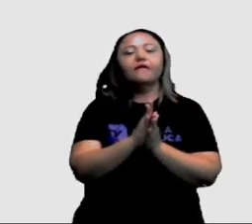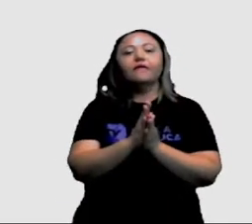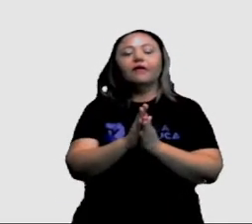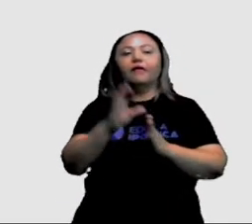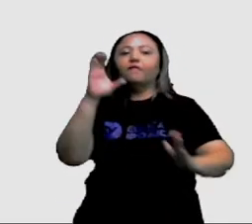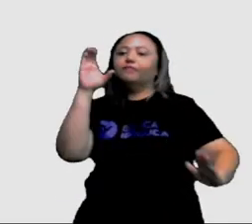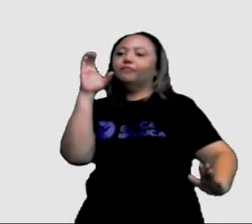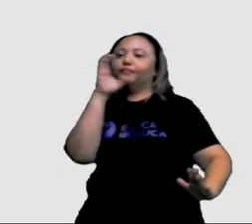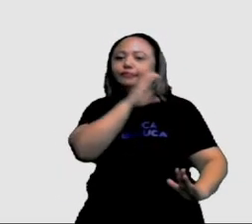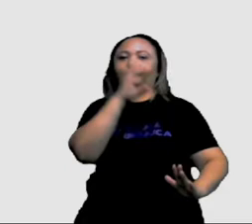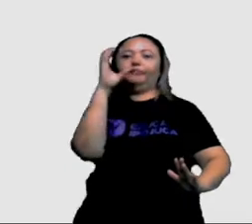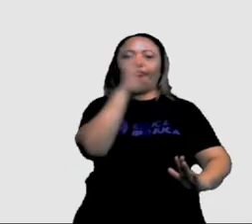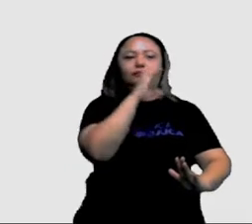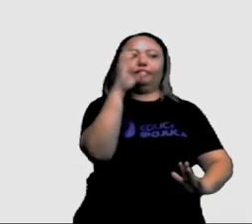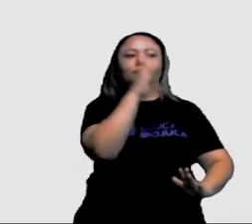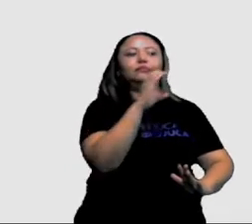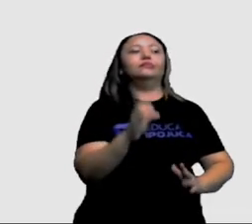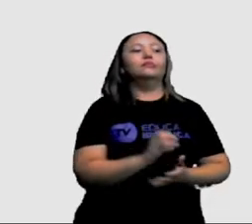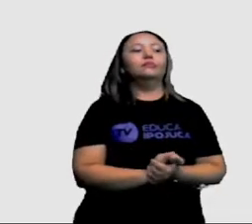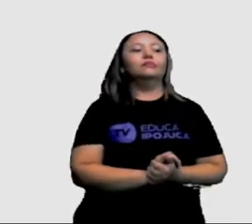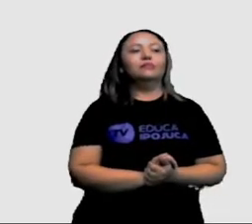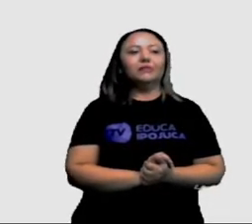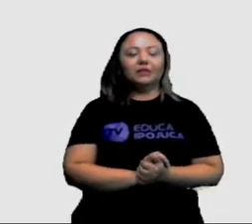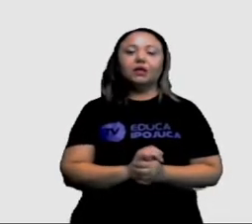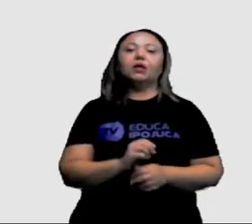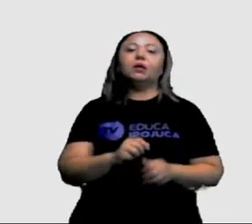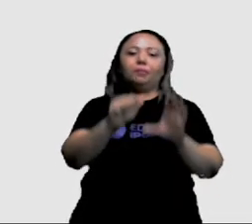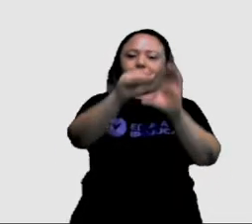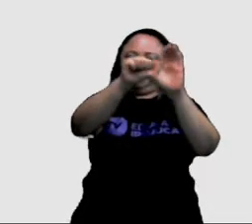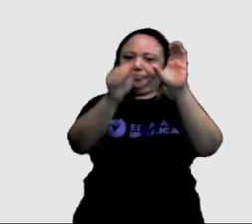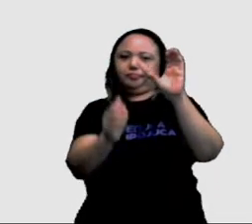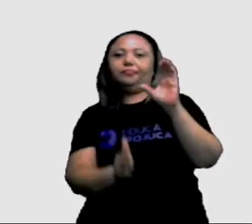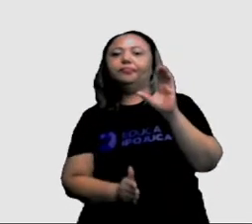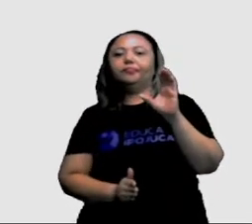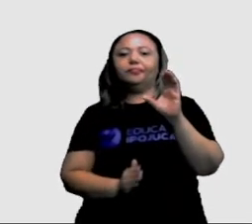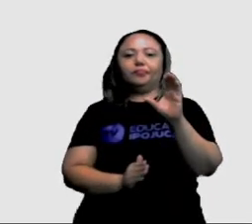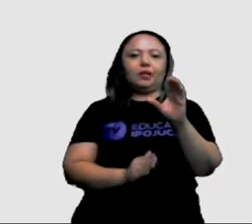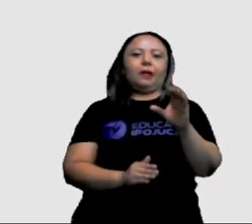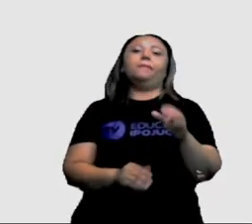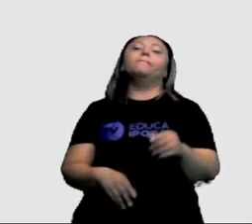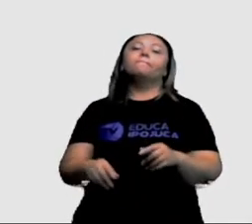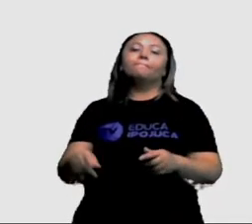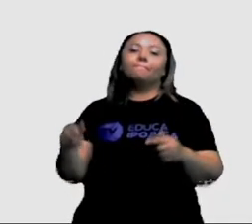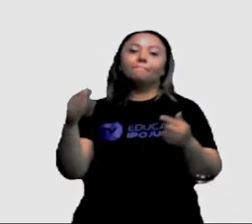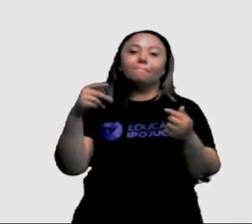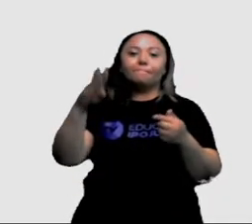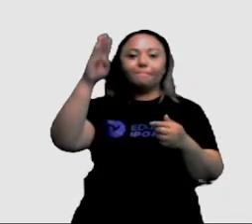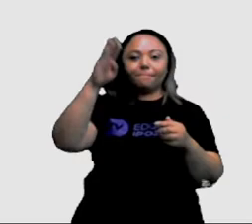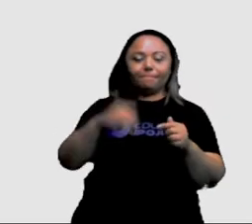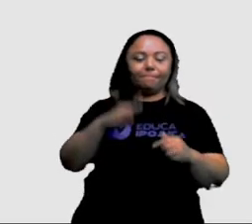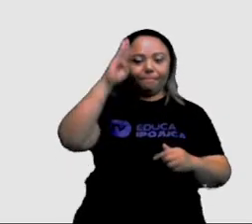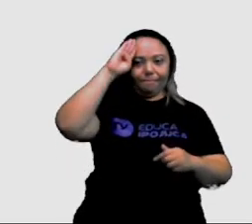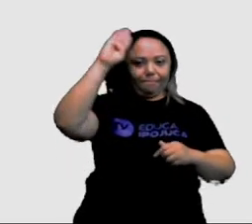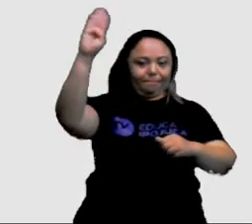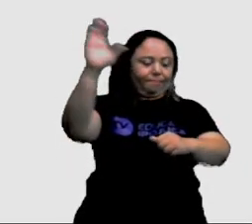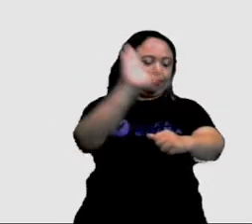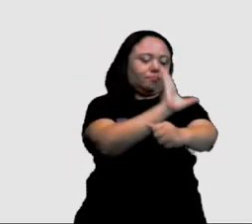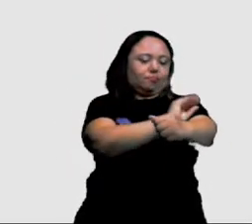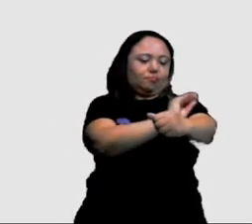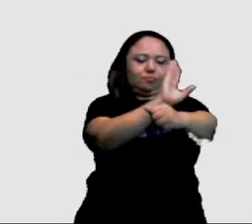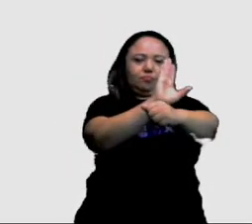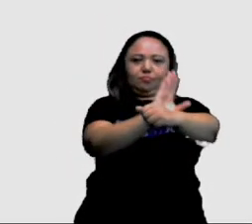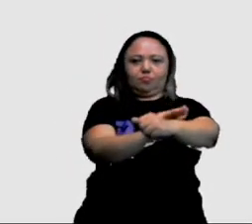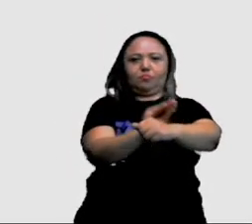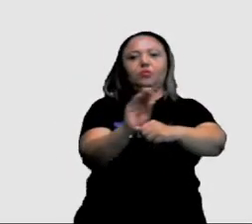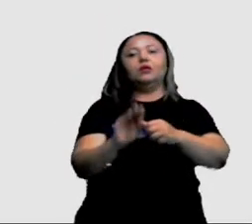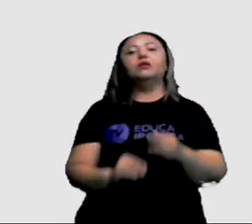A velocidade é uma qualidade particular do músculo, né? E das coordenações neuromusculares,